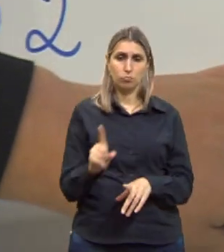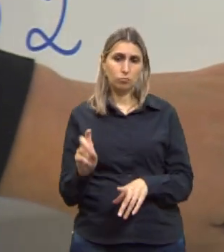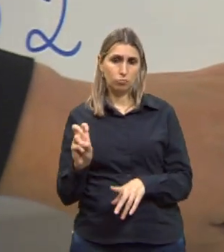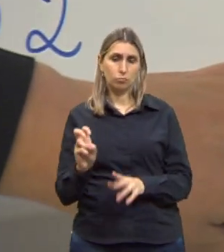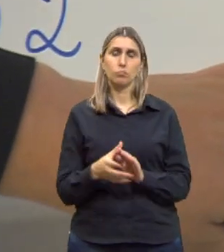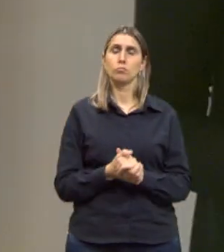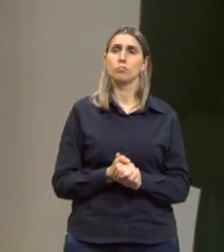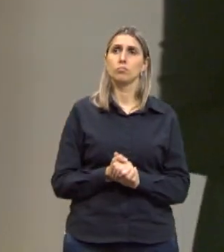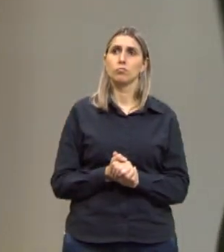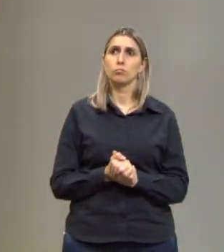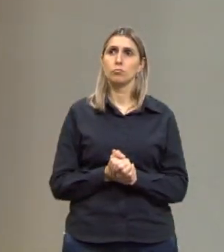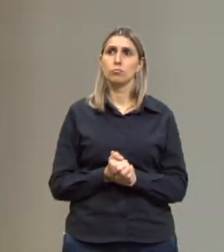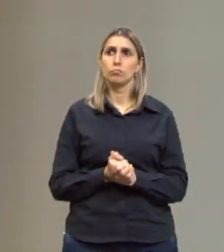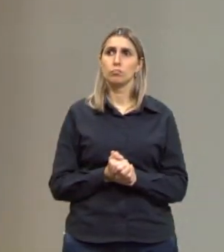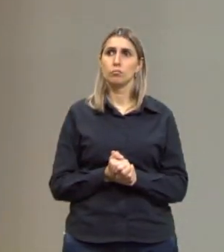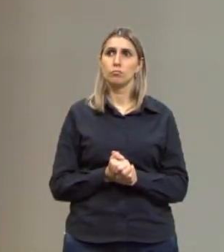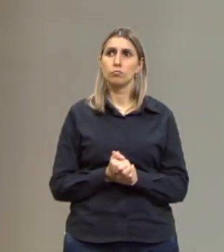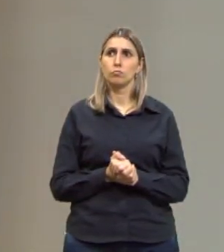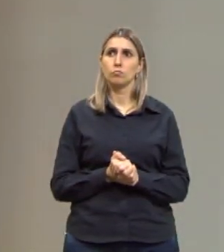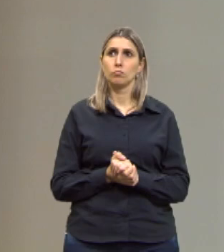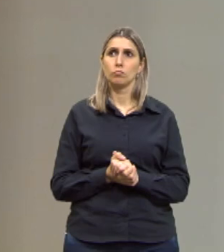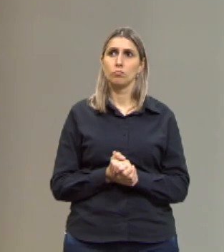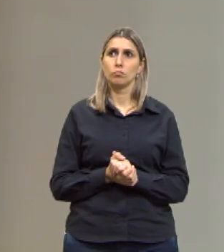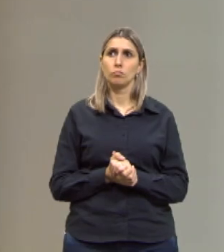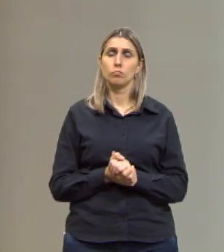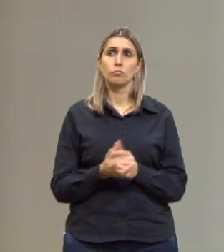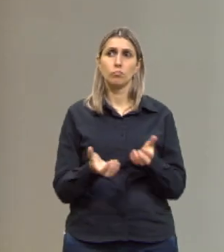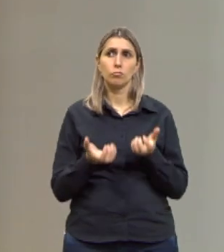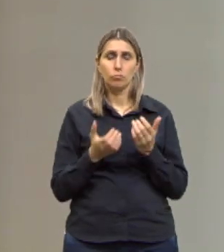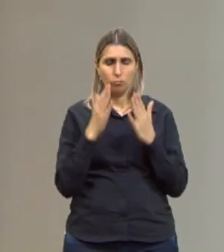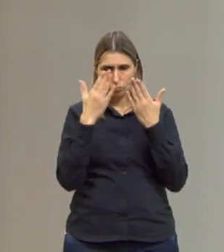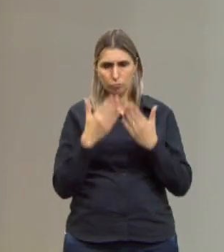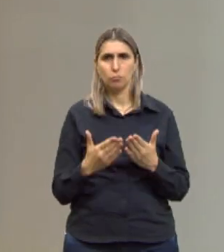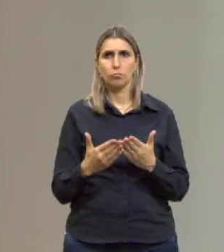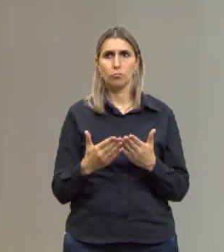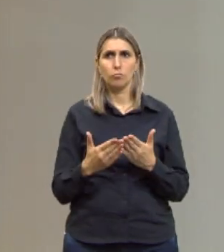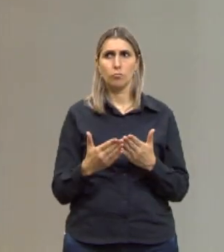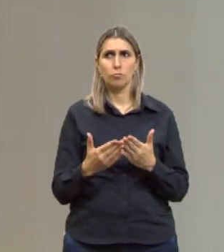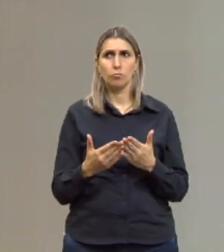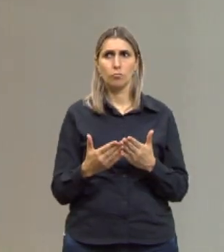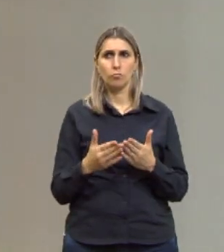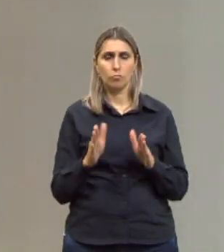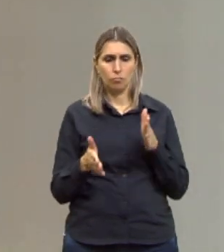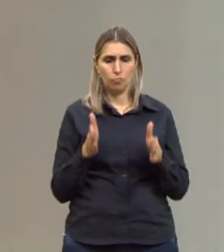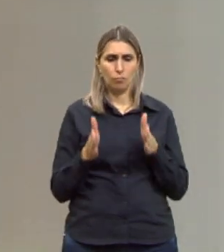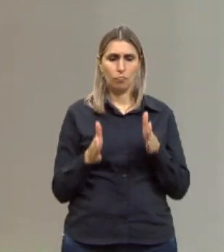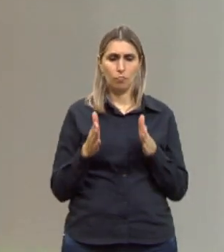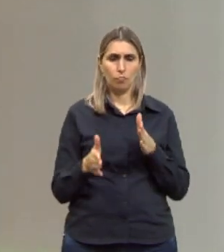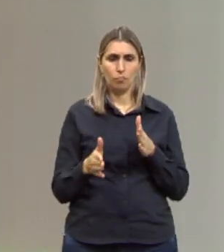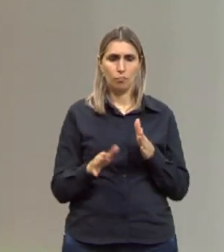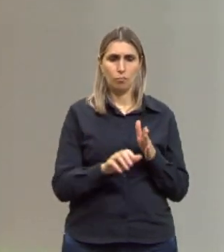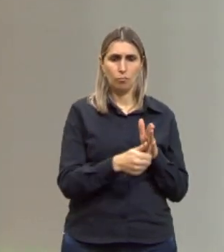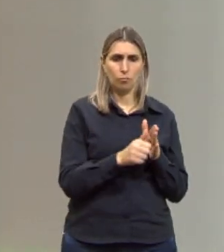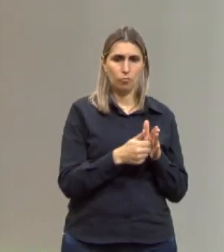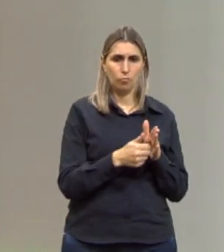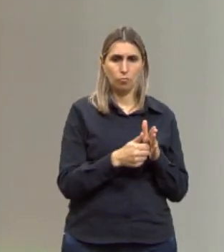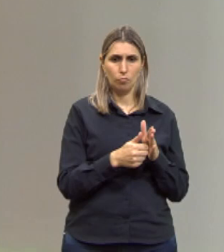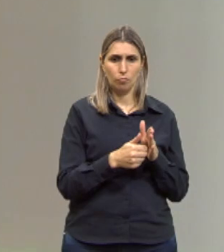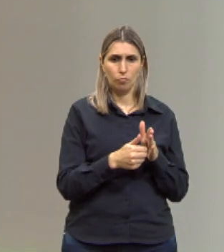15, certo? Então, o que que eu quero agora? Analisar o que está aqui entre eles, que é o